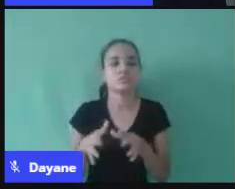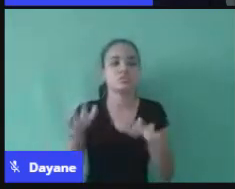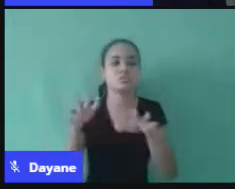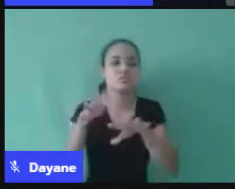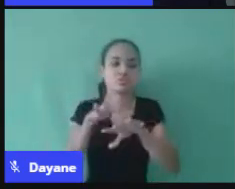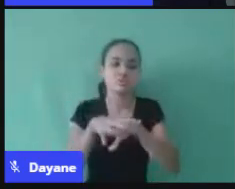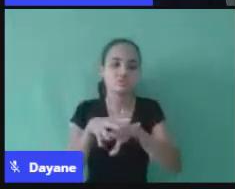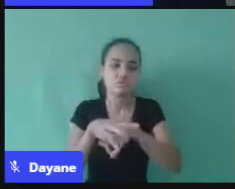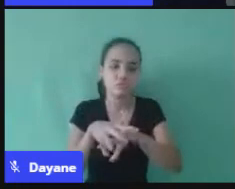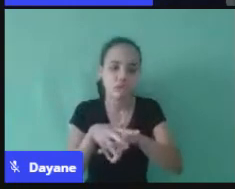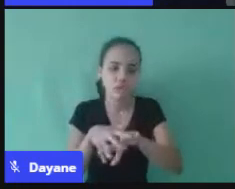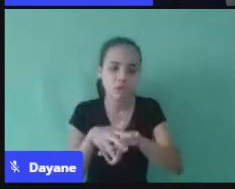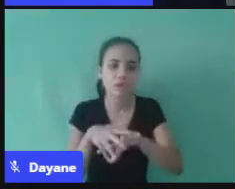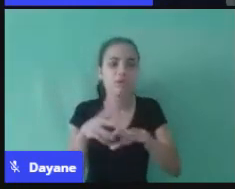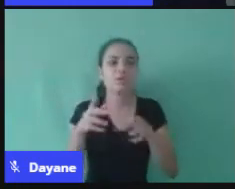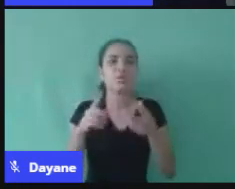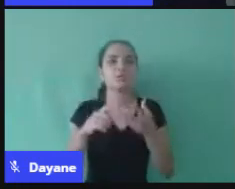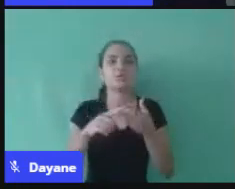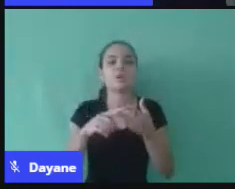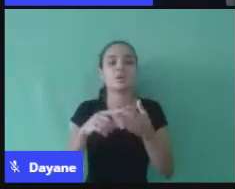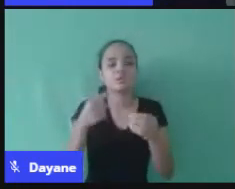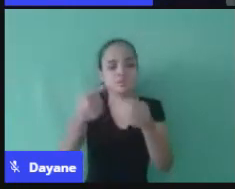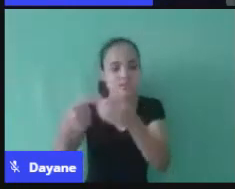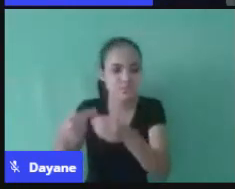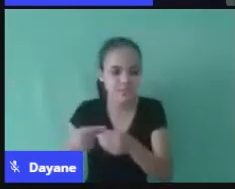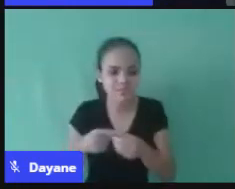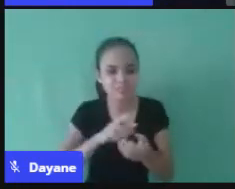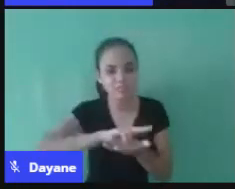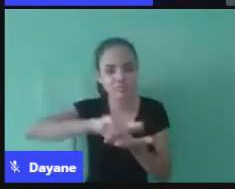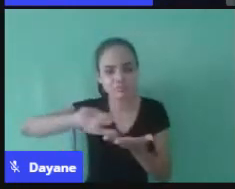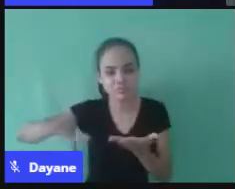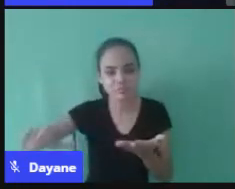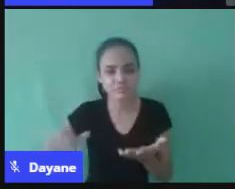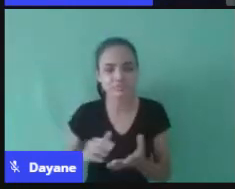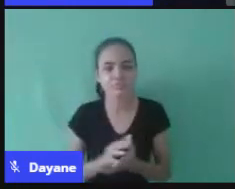né? Vamos dizer assim. Continuando.